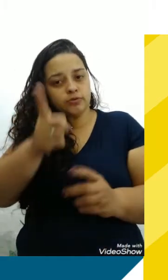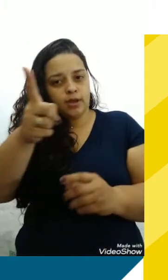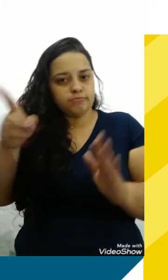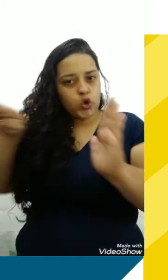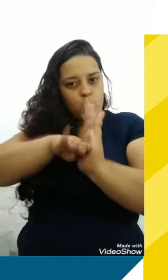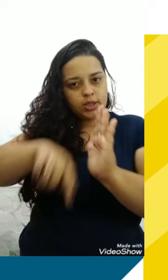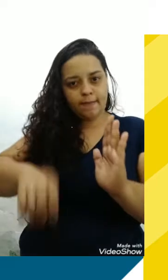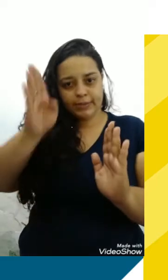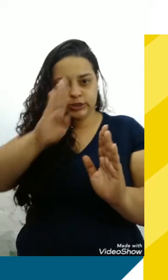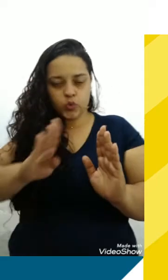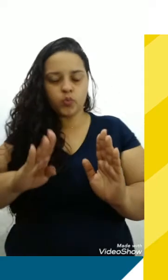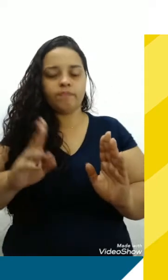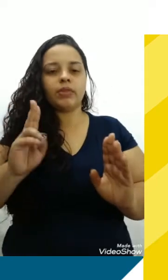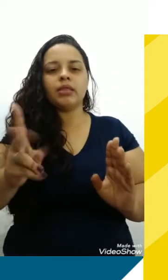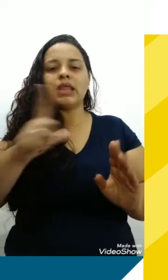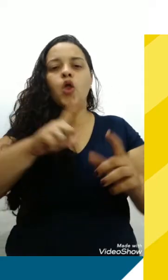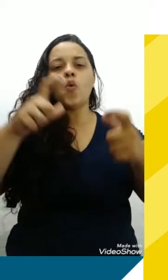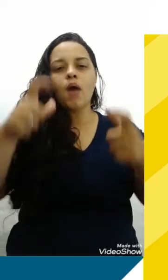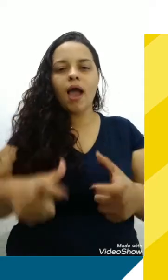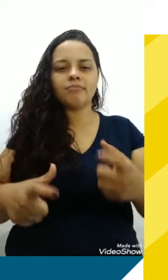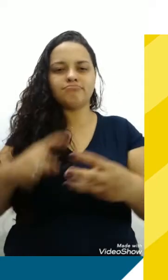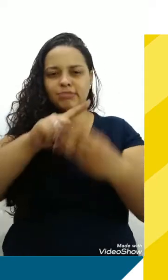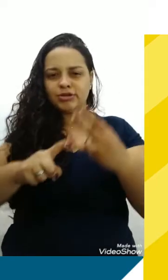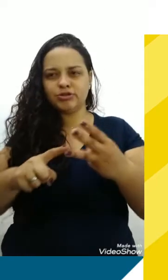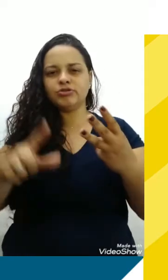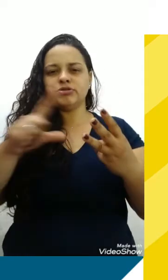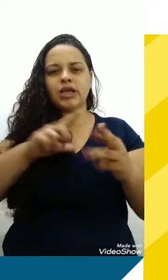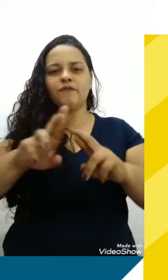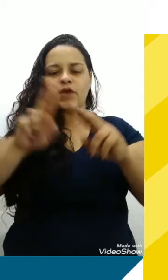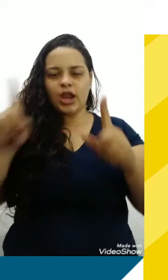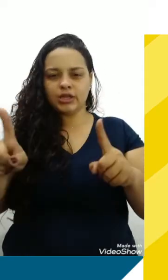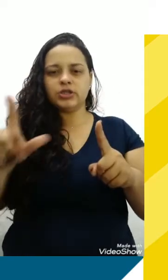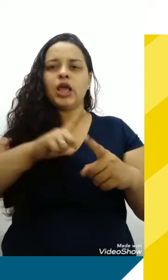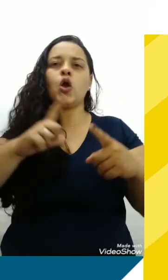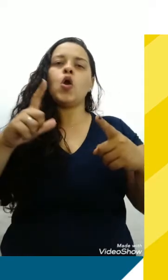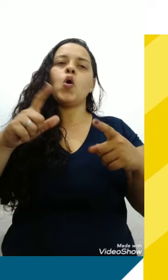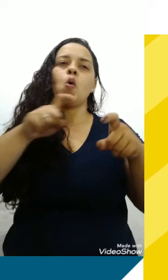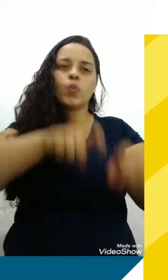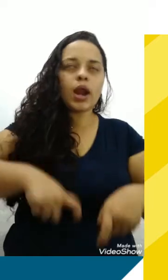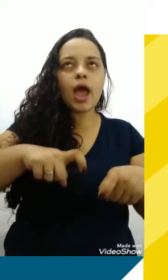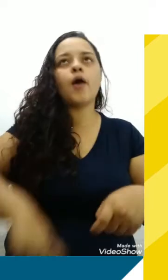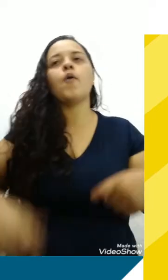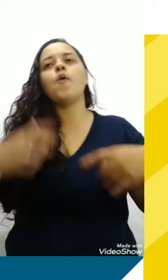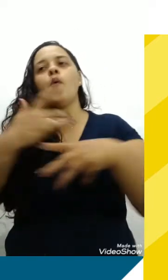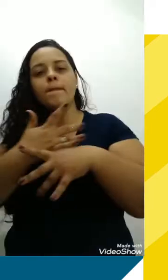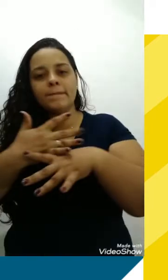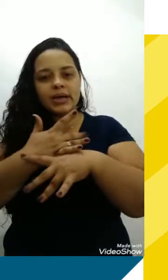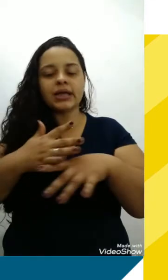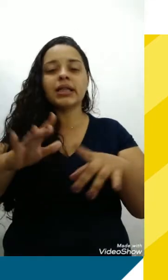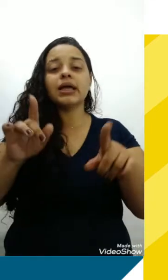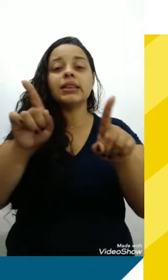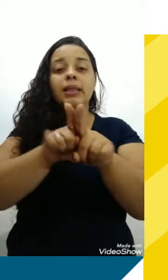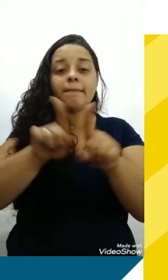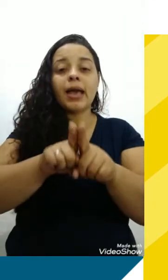Querinde, ela passa por 3 ambientes distintos que marcam bem as diferenças entre escravidão rural e escravidão urbana, além